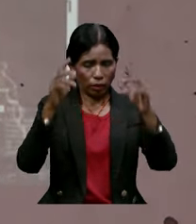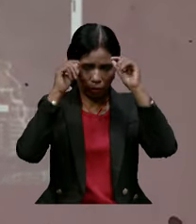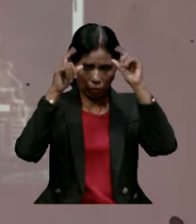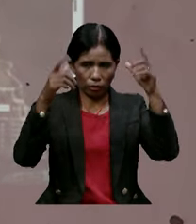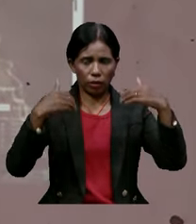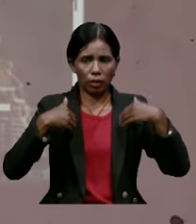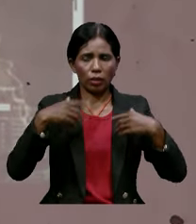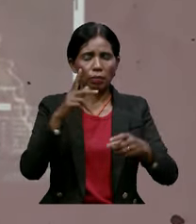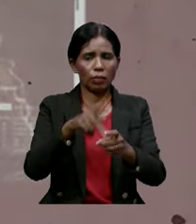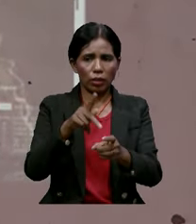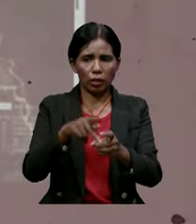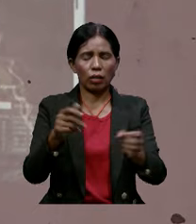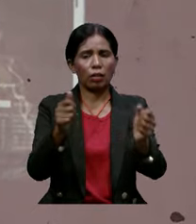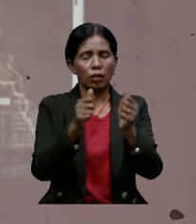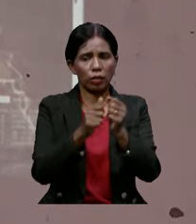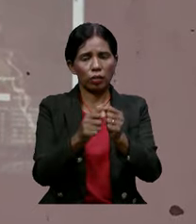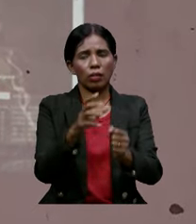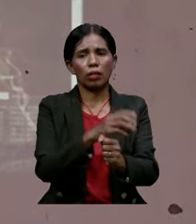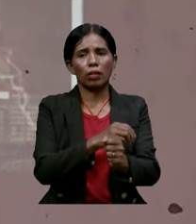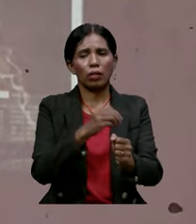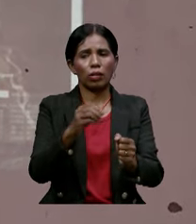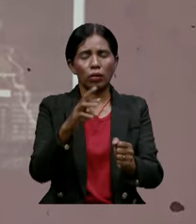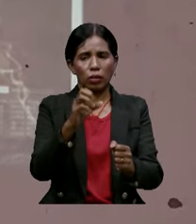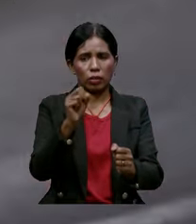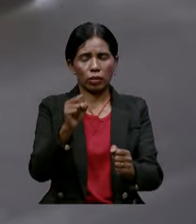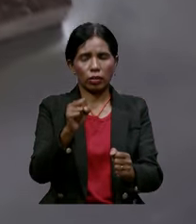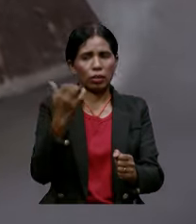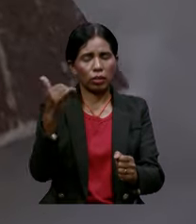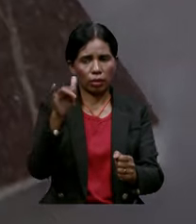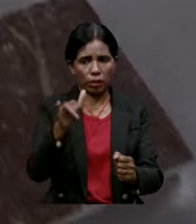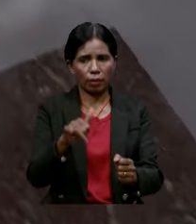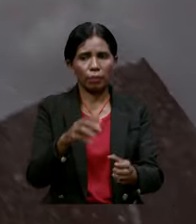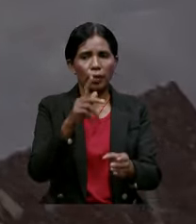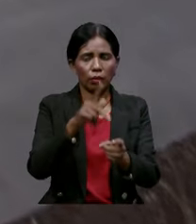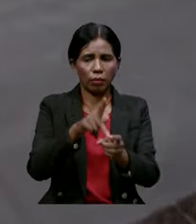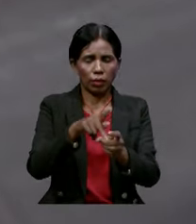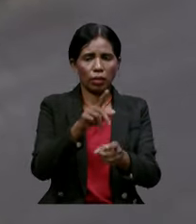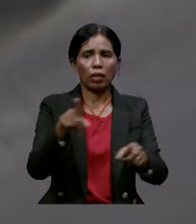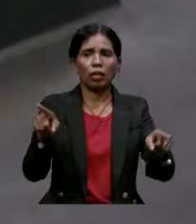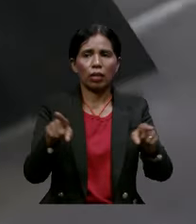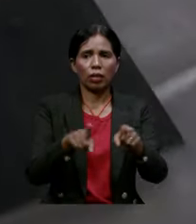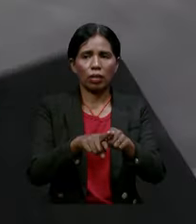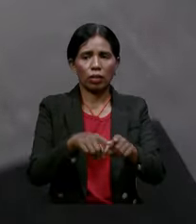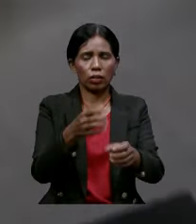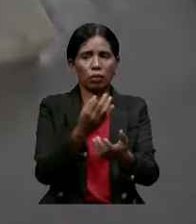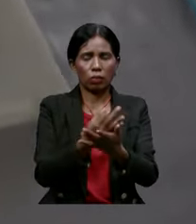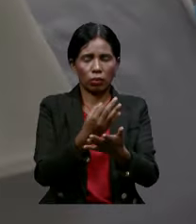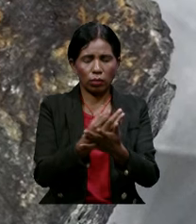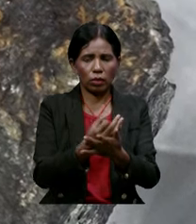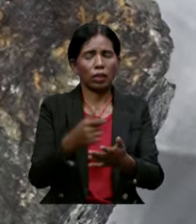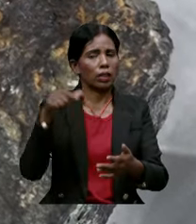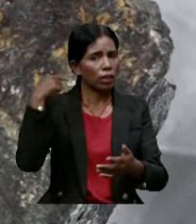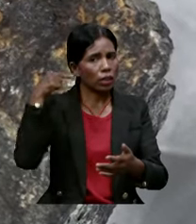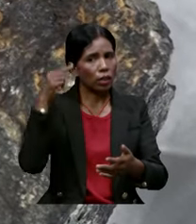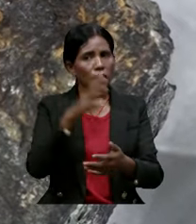a minerais metálicos, non metálico, no rosas ornamentais. Minerais metálicos makanesan cobre osamia no manganês,